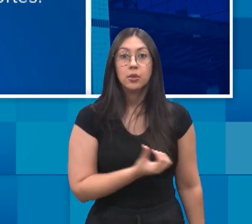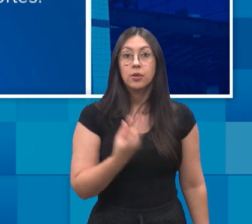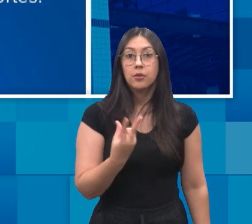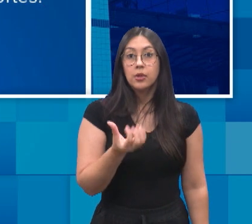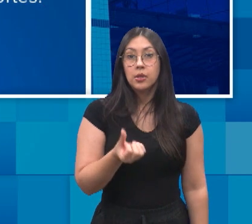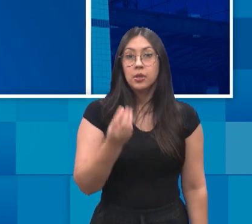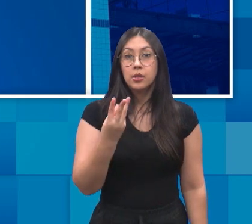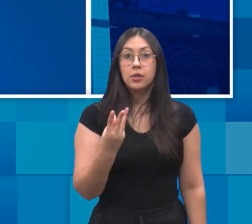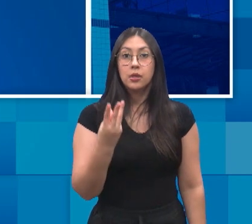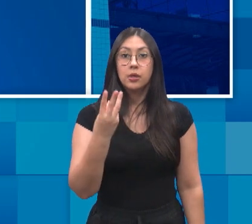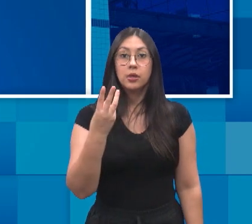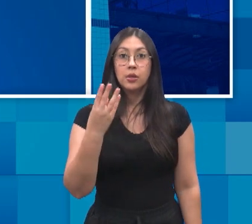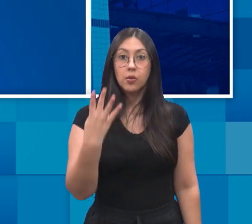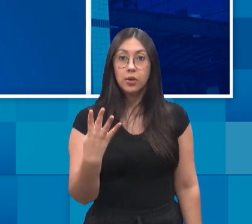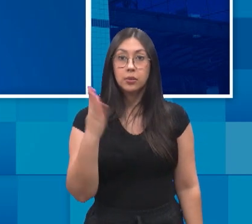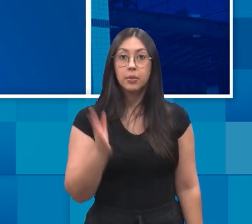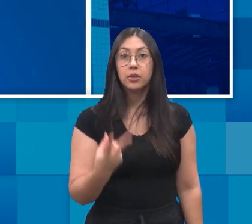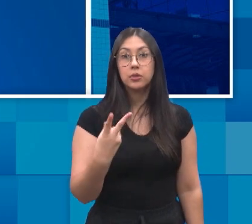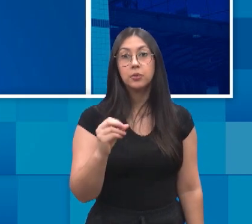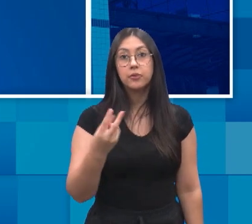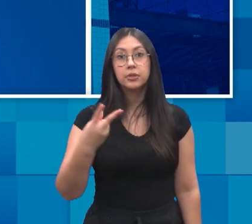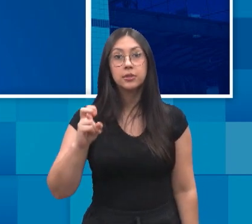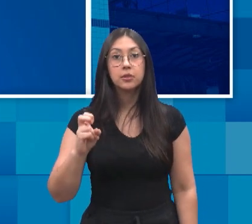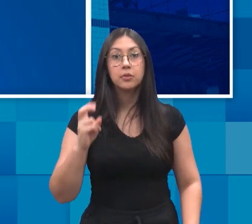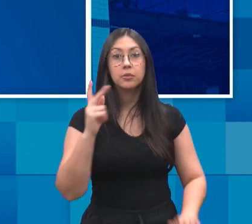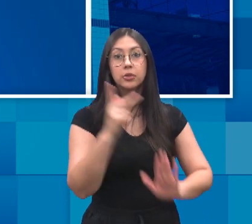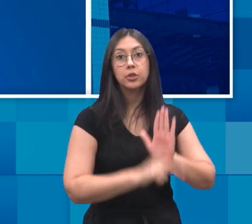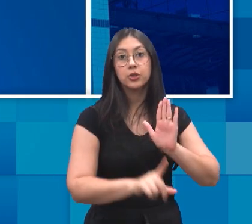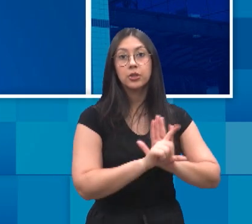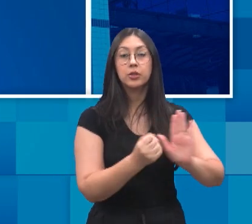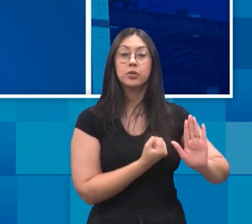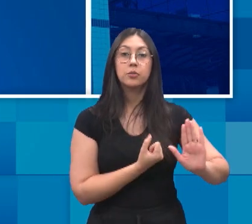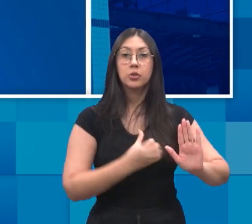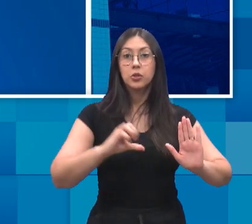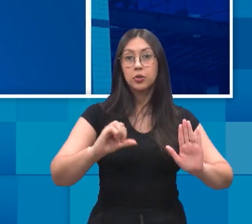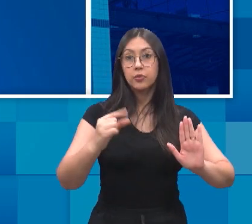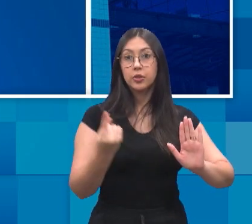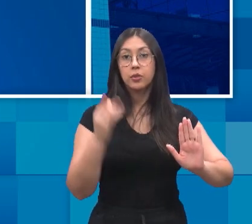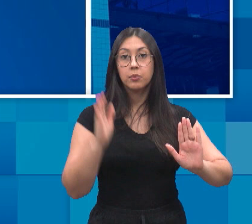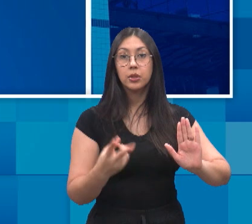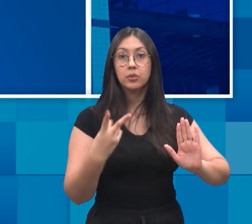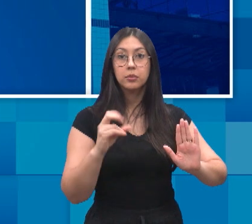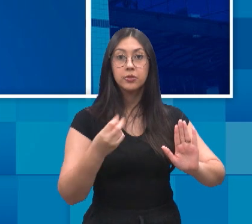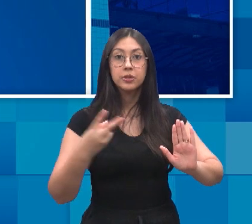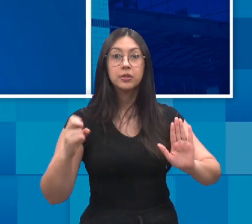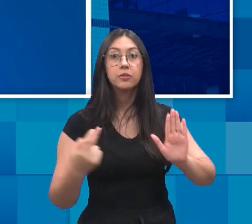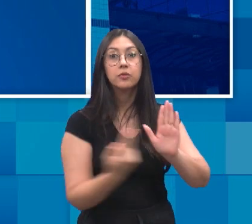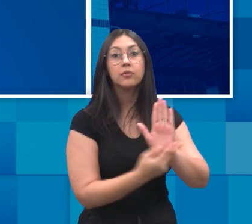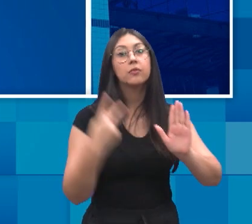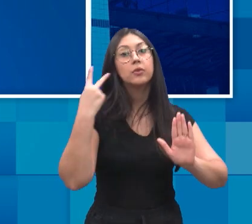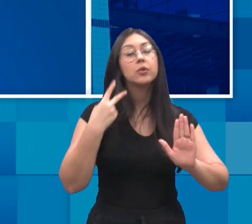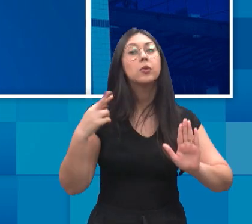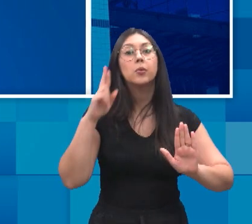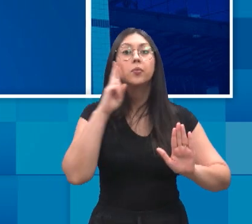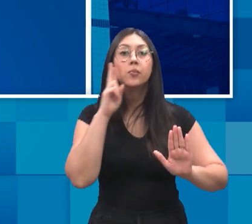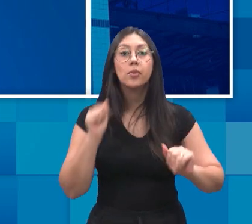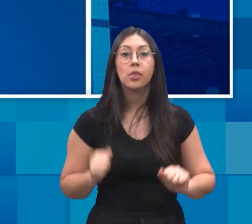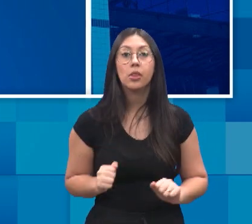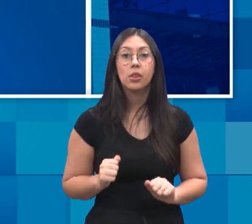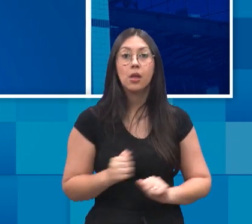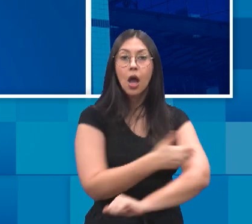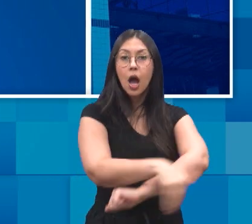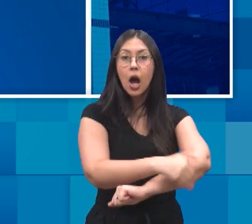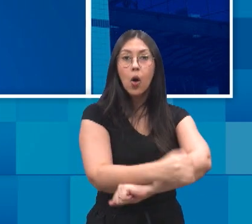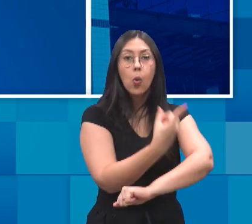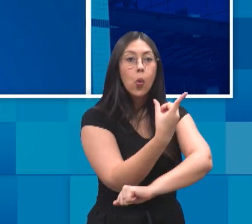2634/2025, projeto de lei número 91/2025, autoria vereador Renato Santiago. Denomina a travessa 10 do bairro